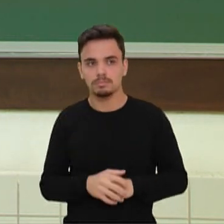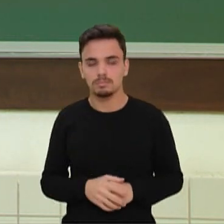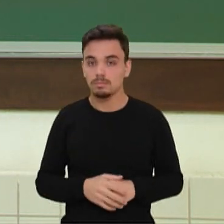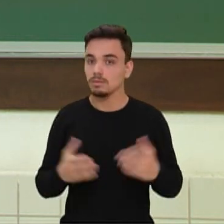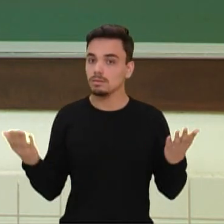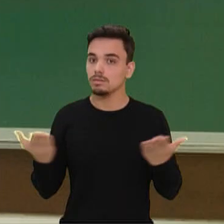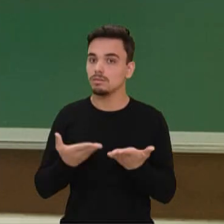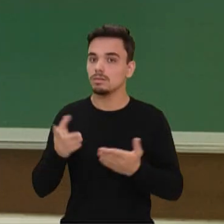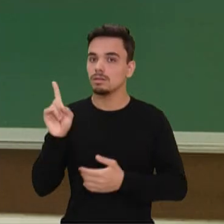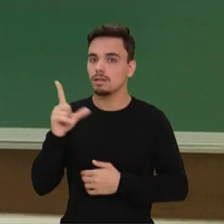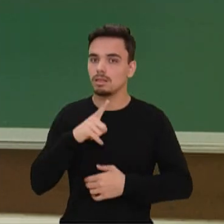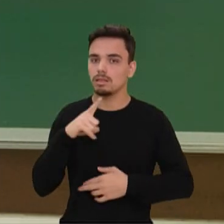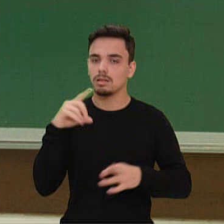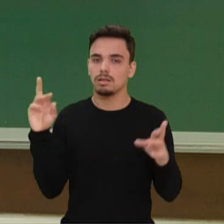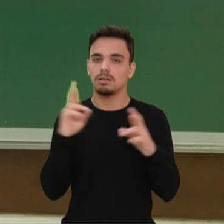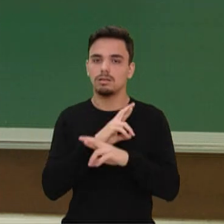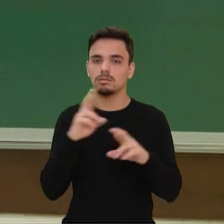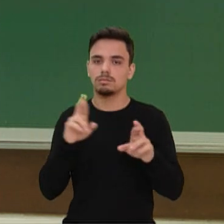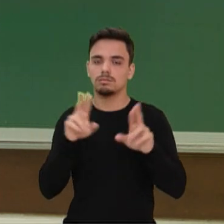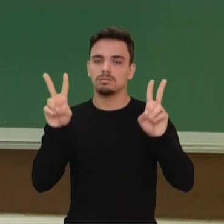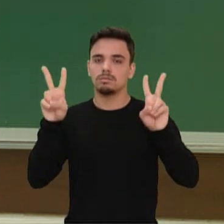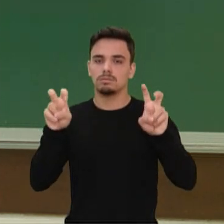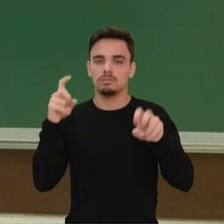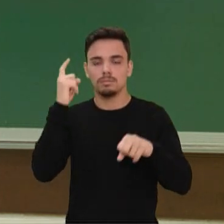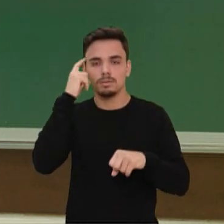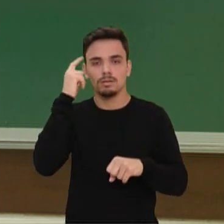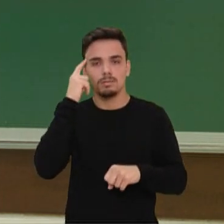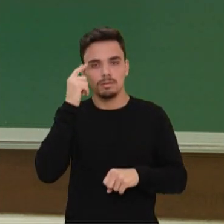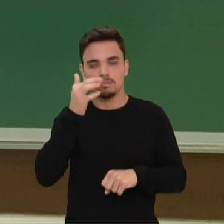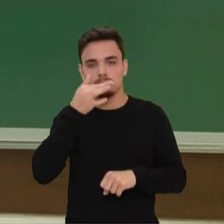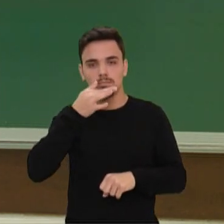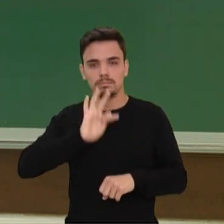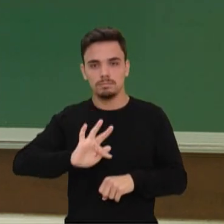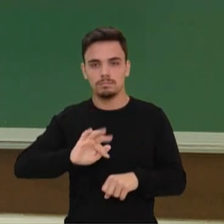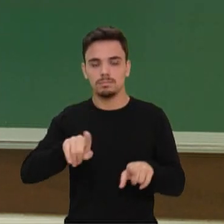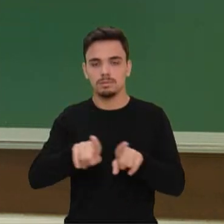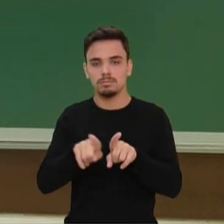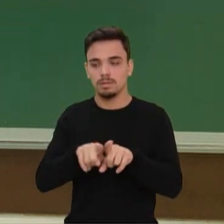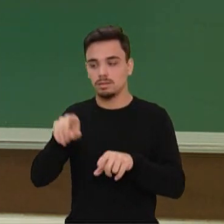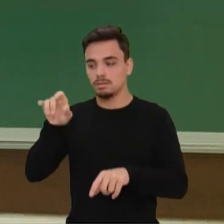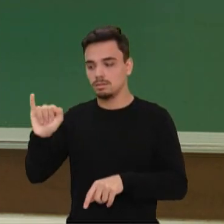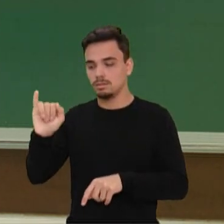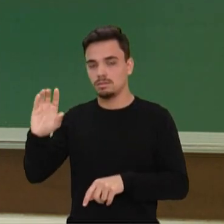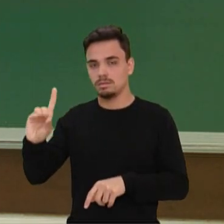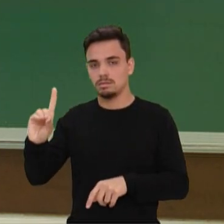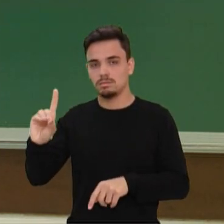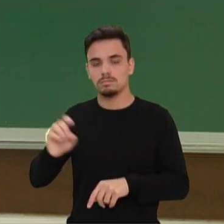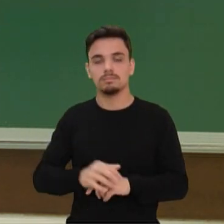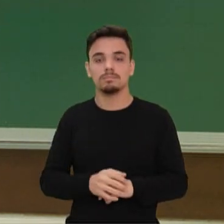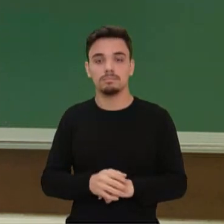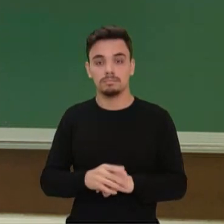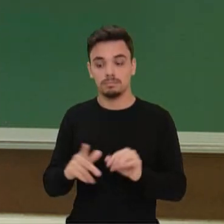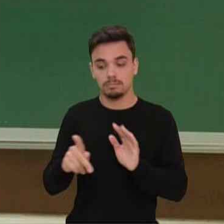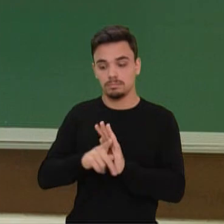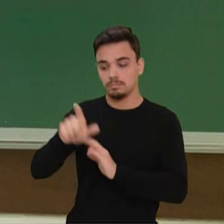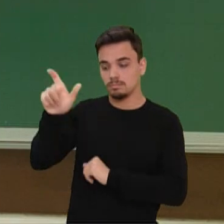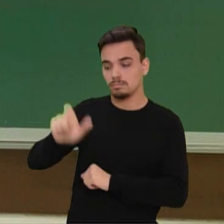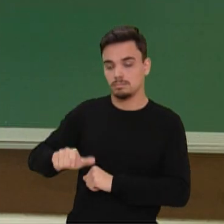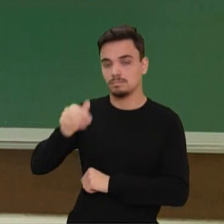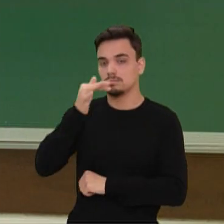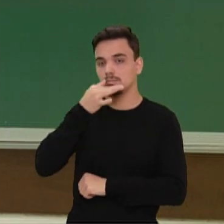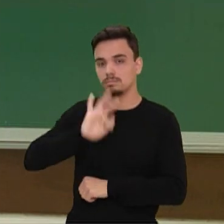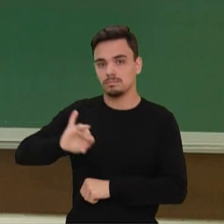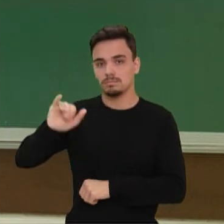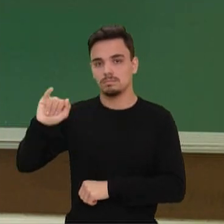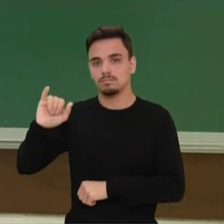começa a relacionar mais com o pensamento de Freud. Freud e o id, né? Para Freud, o id, ou